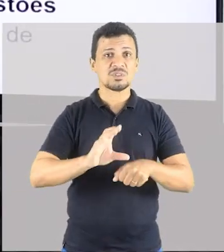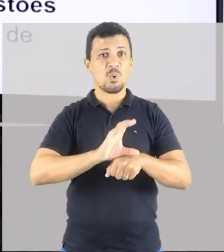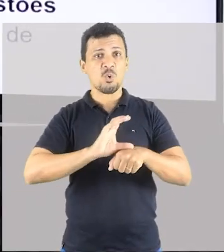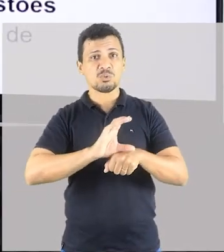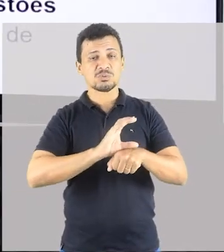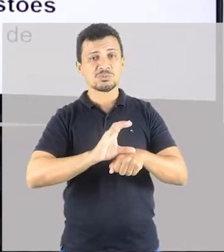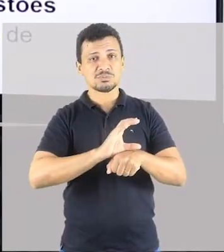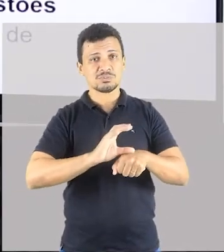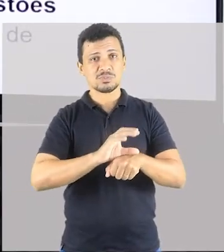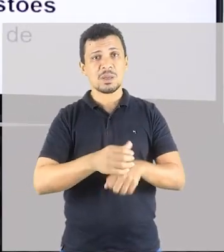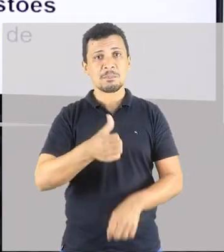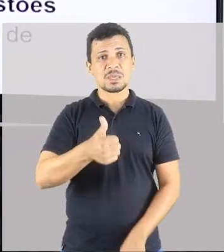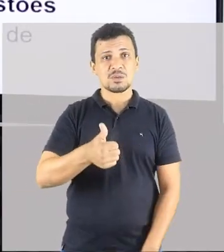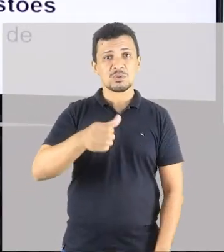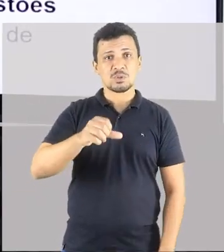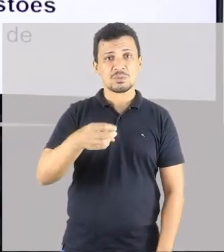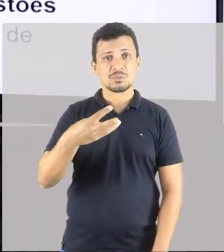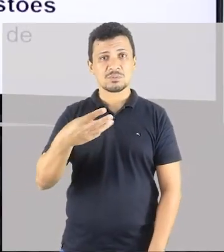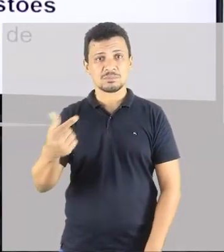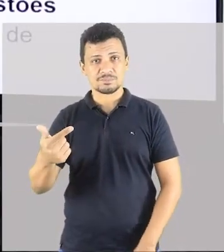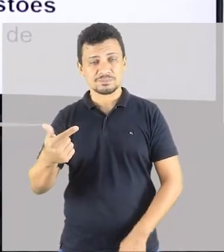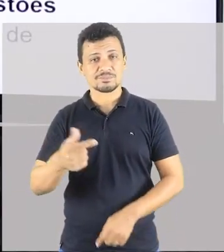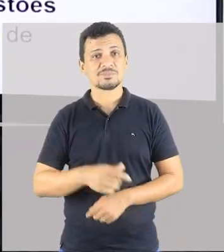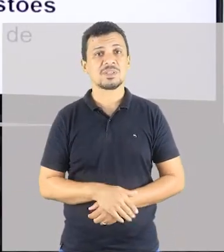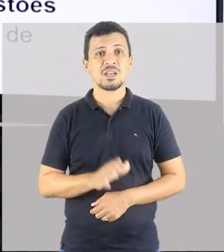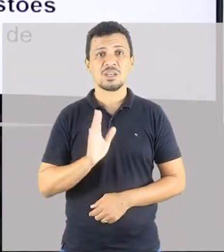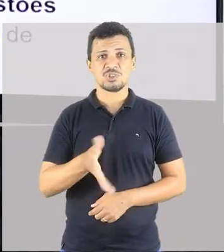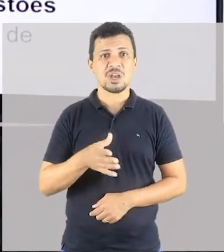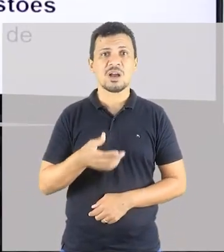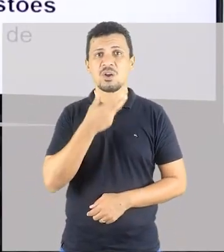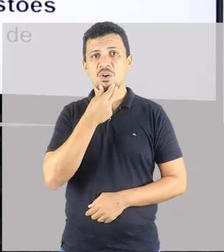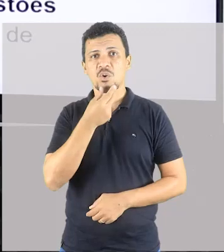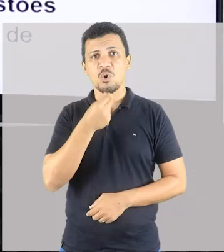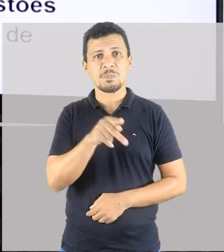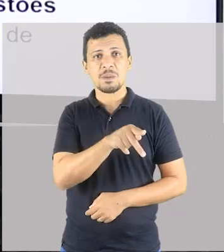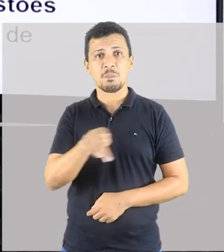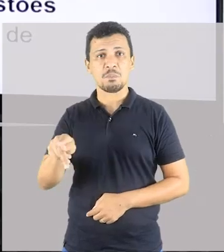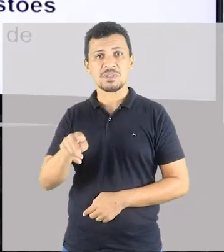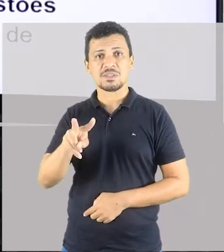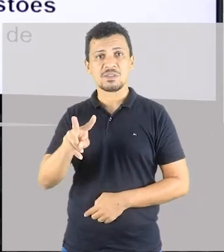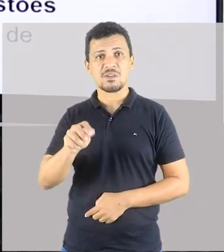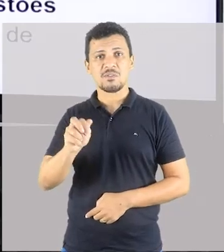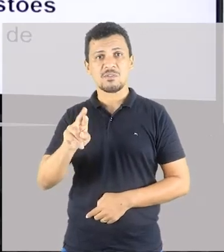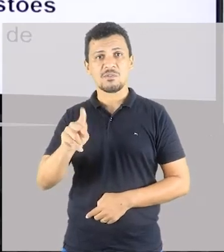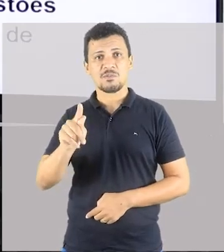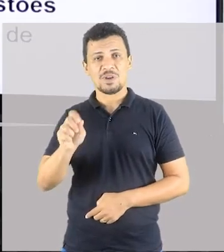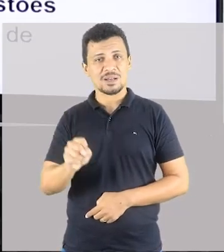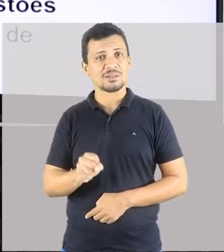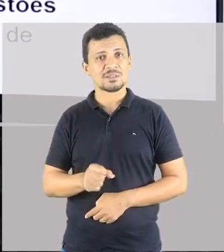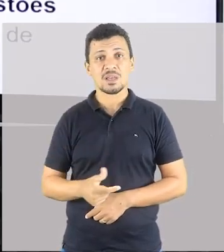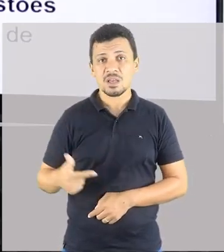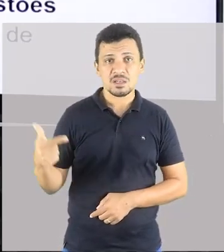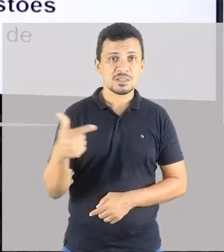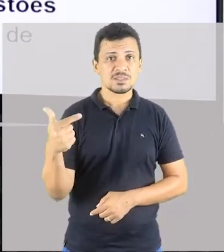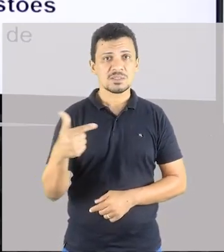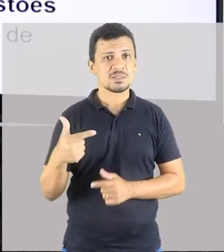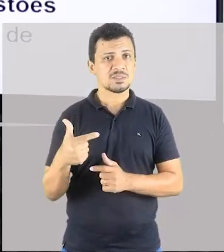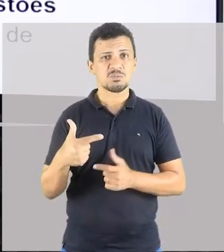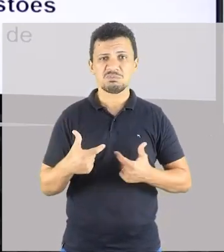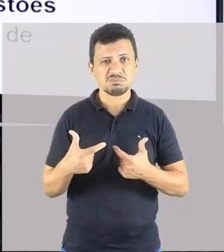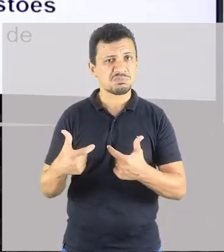Constitucionalista de 1932, né? Aí já era Vargas, aí vamos ter a Segunda Guerra Mundial. Olha como nós temos aí